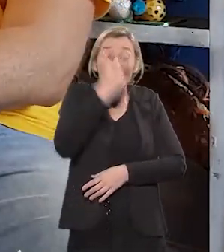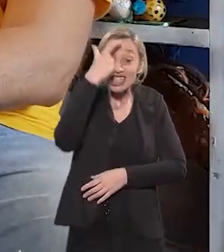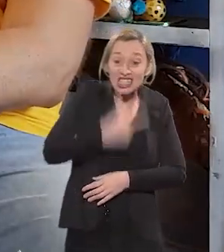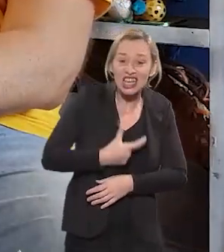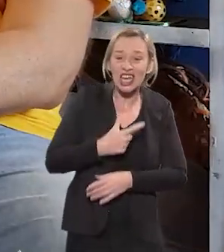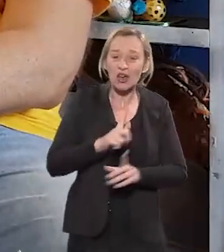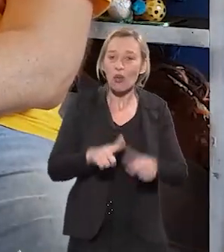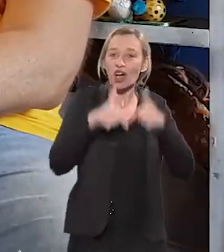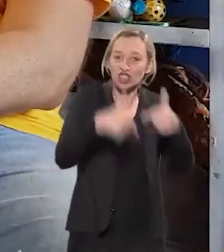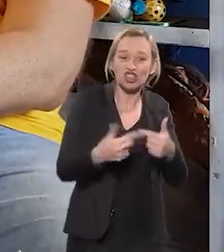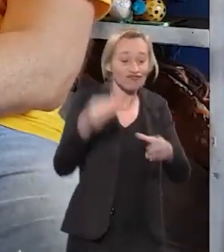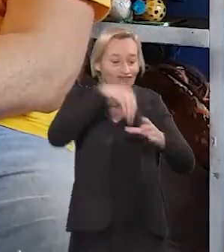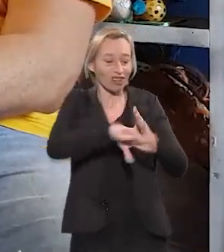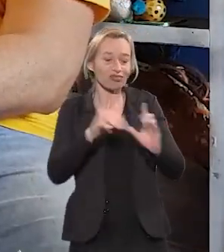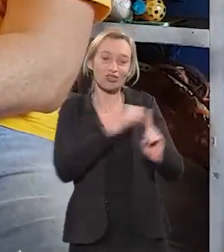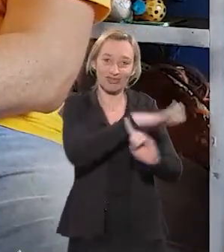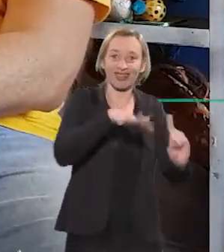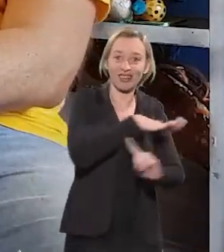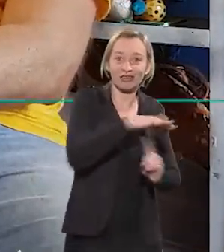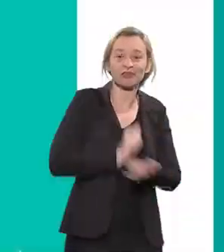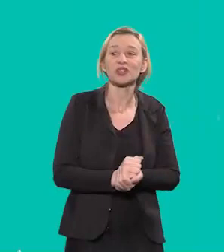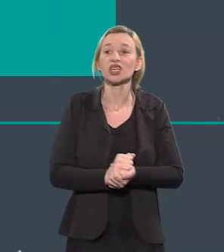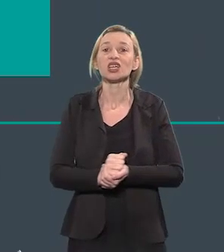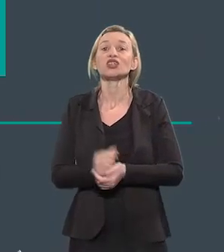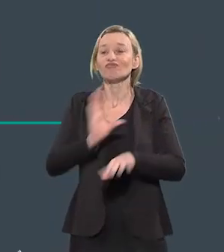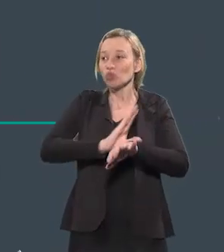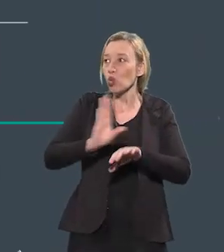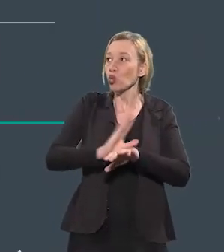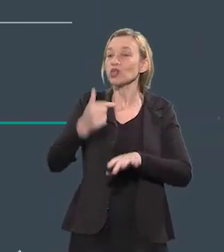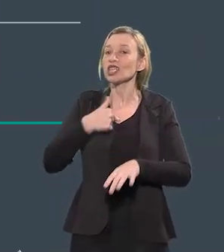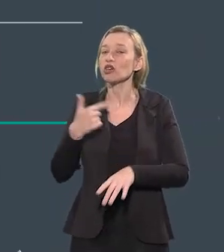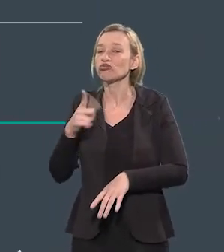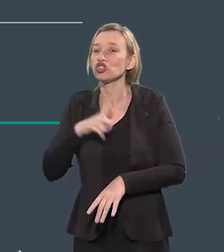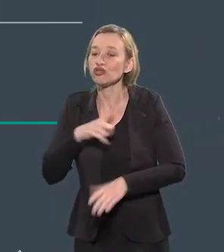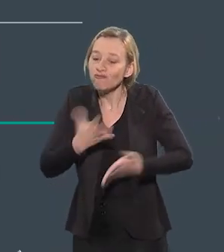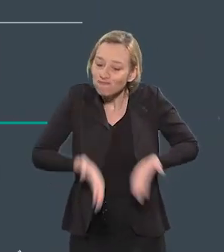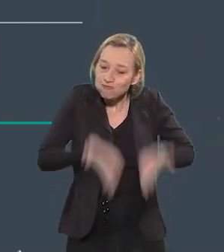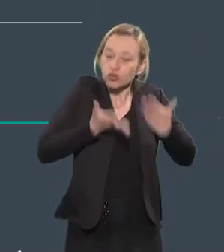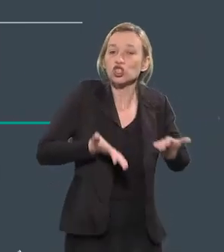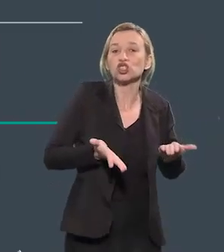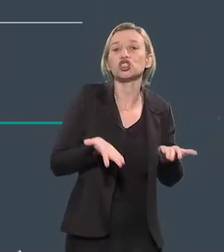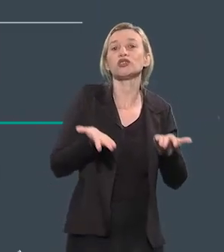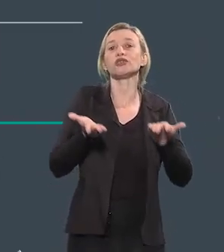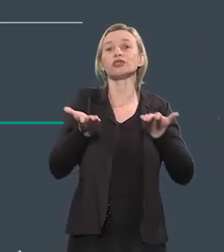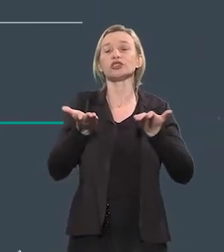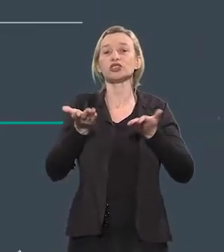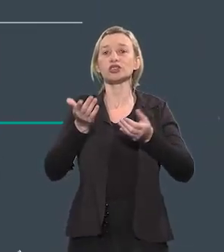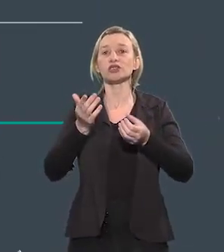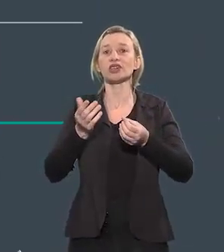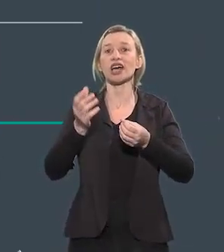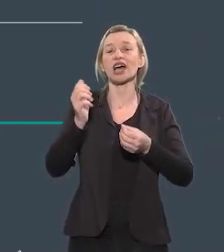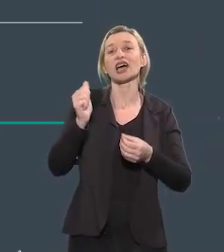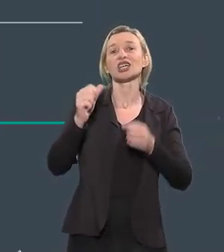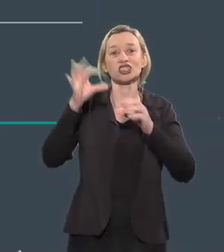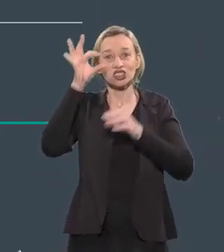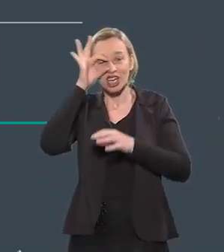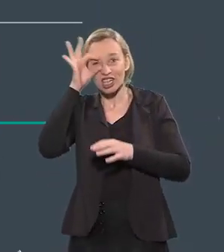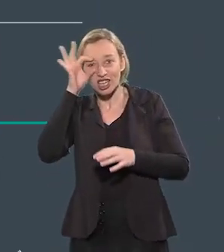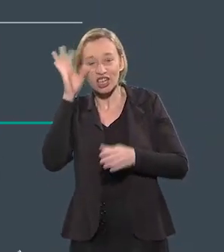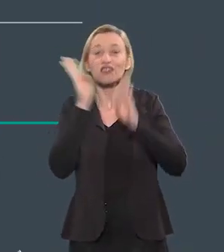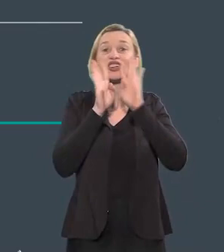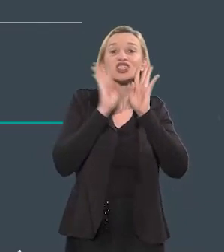como um ser ativo dentro dessa sociedade. Foi através do curso que eu tive um incentivo de fazer um